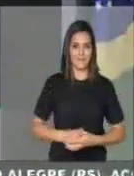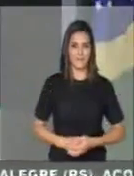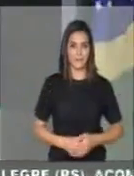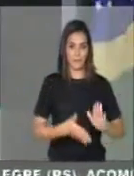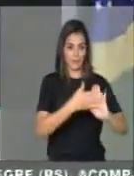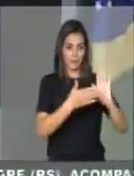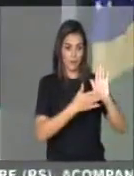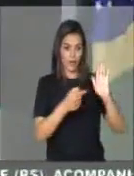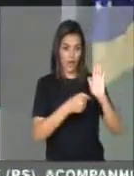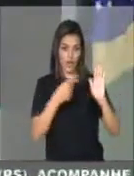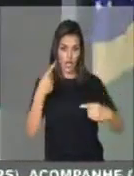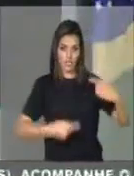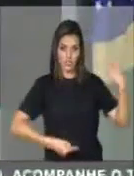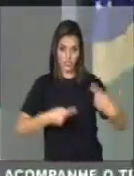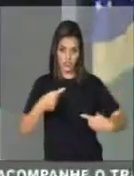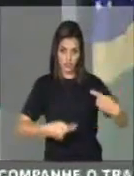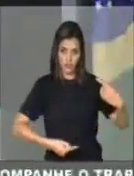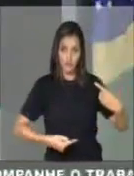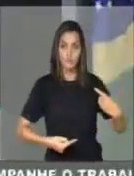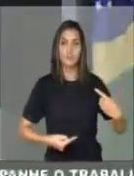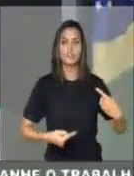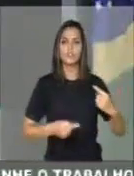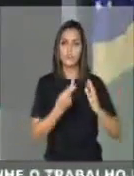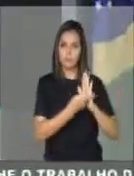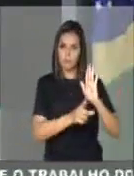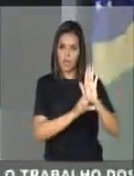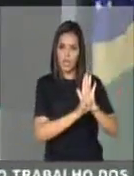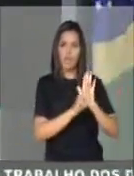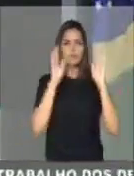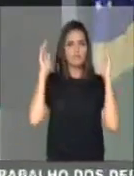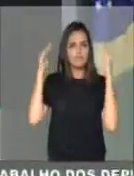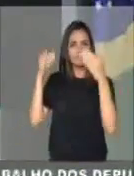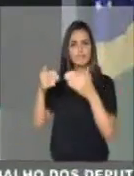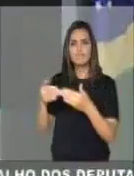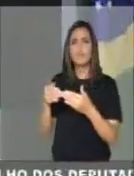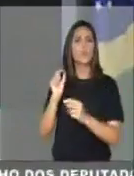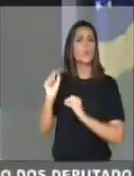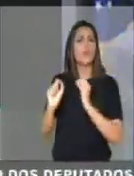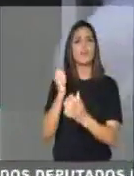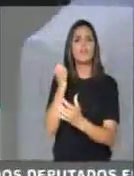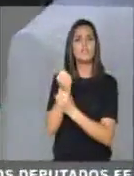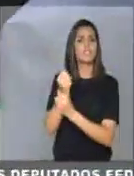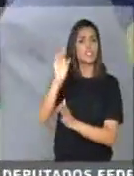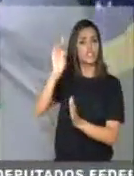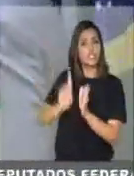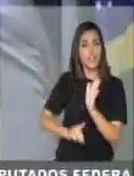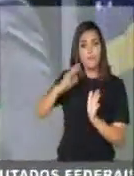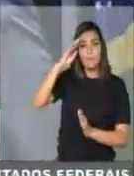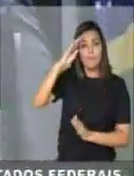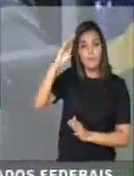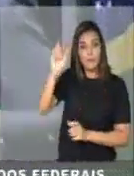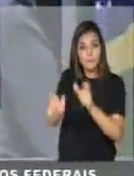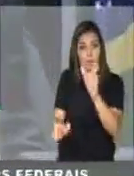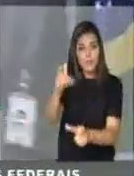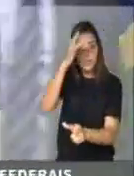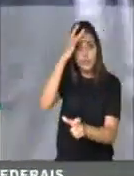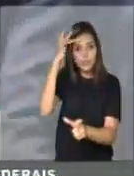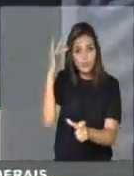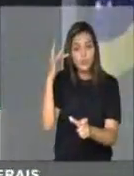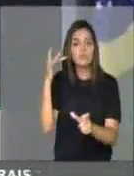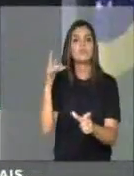proposição examinada, nada obstante, atém-se à observância dos direitos fundamentais das pessoas